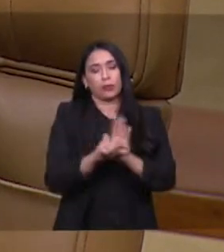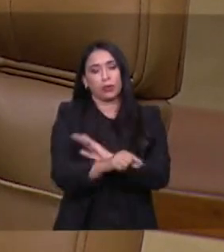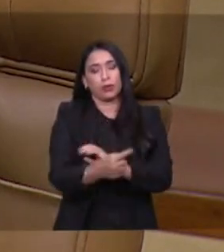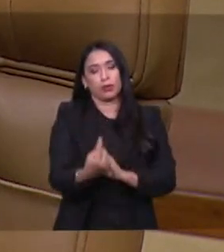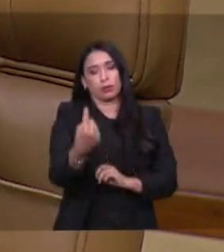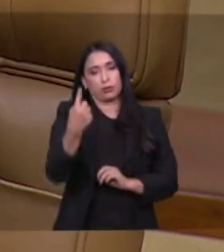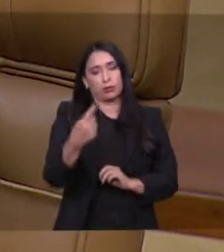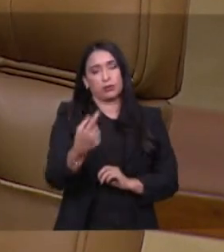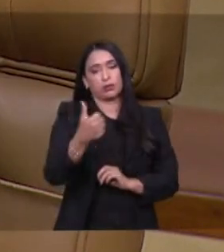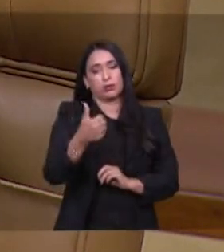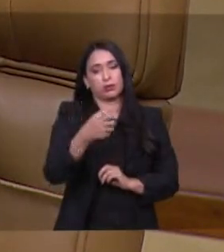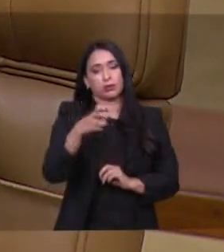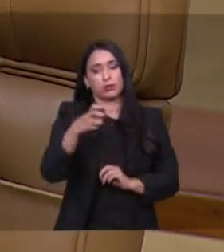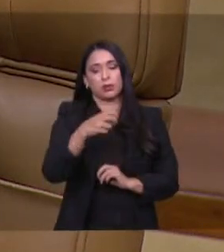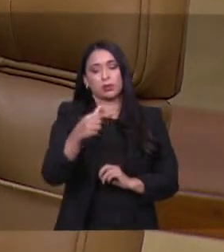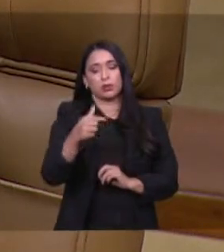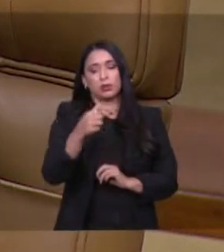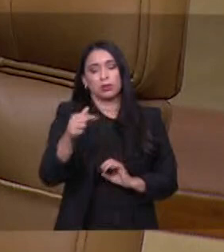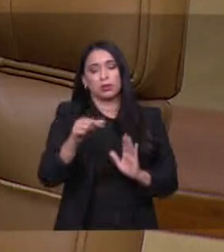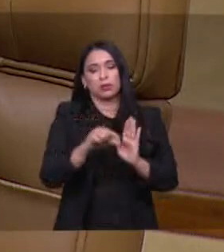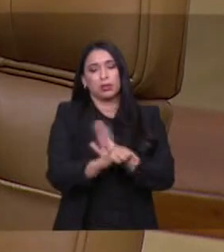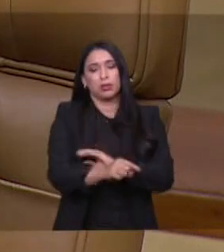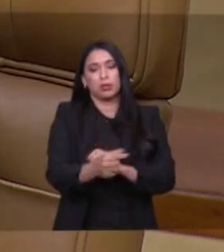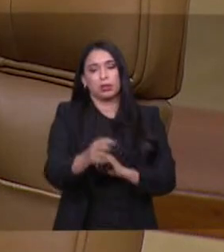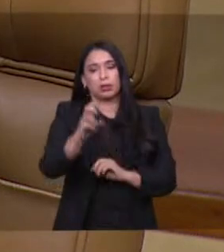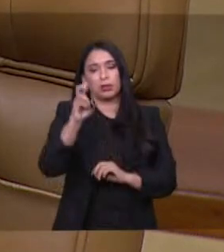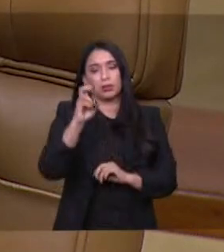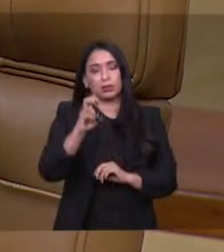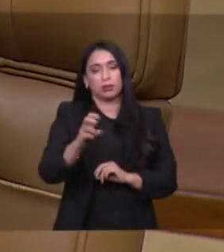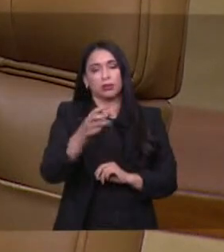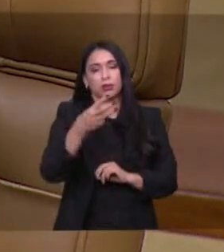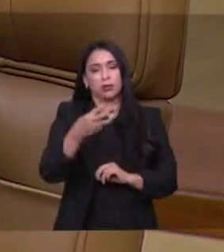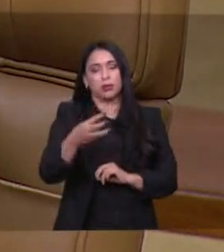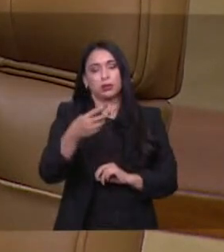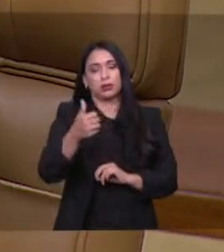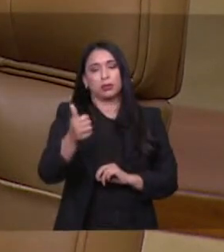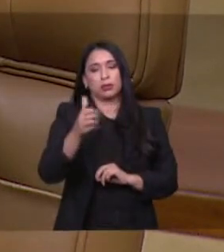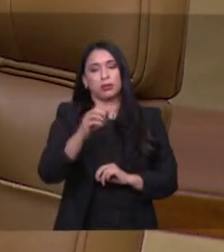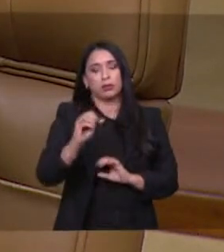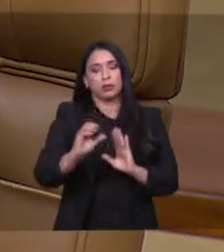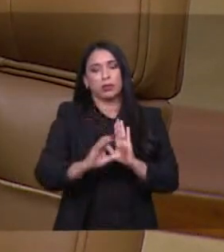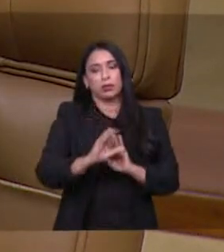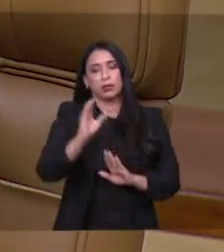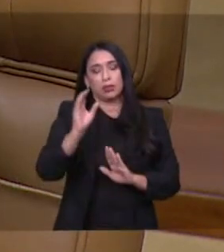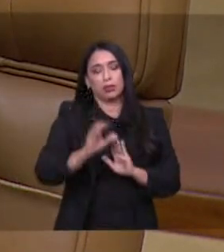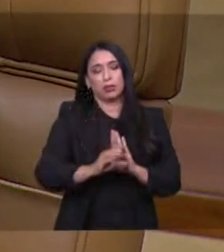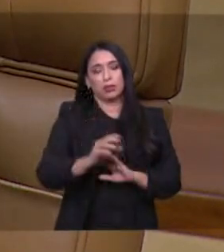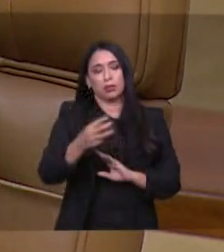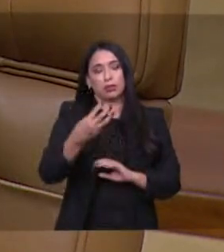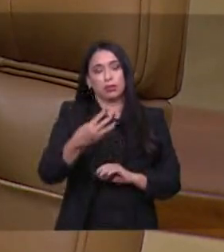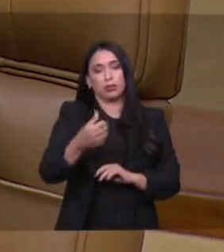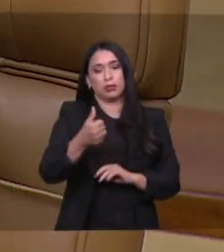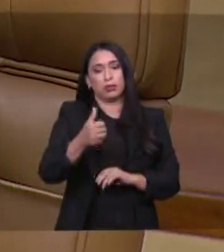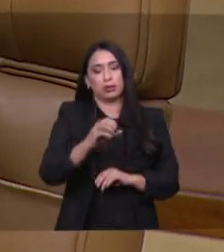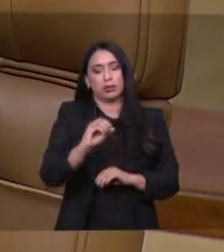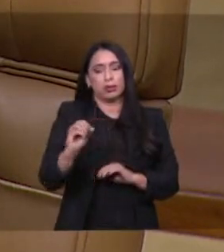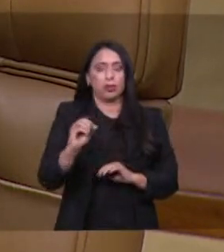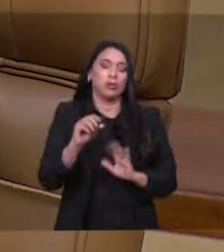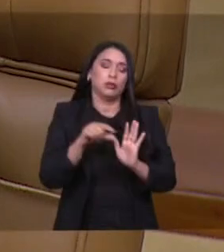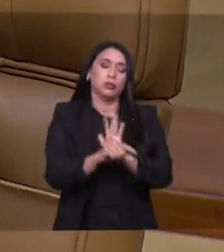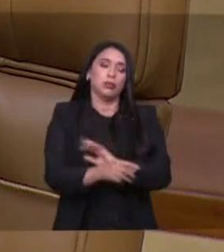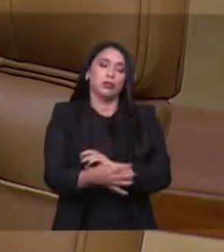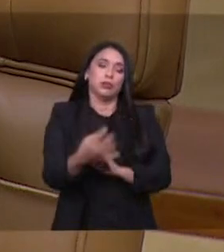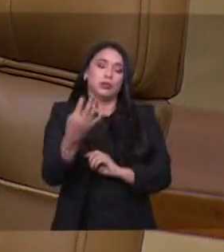1º, 157, parágrafo 5º, 310, caput e 310, parágrafo